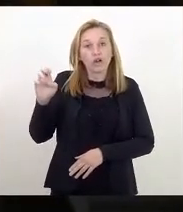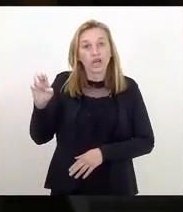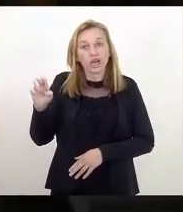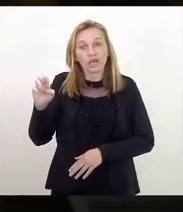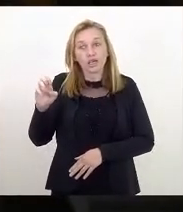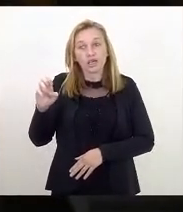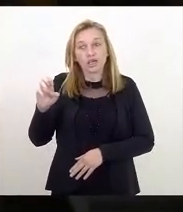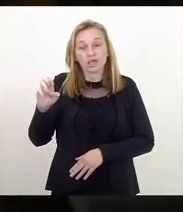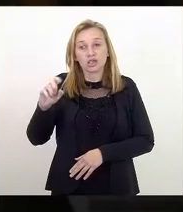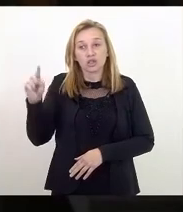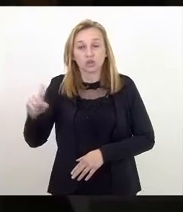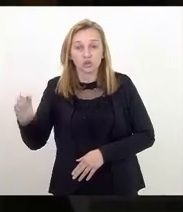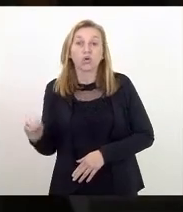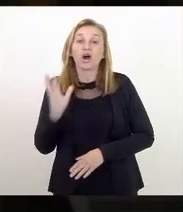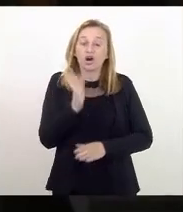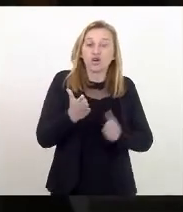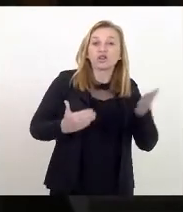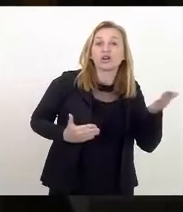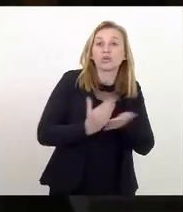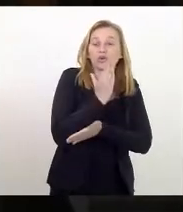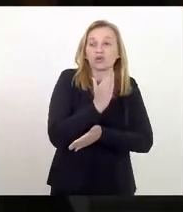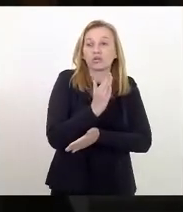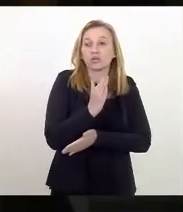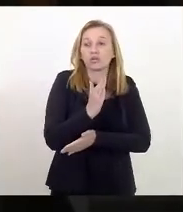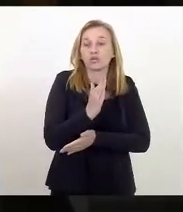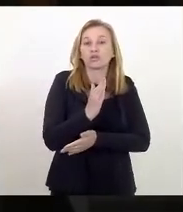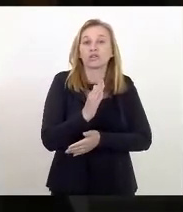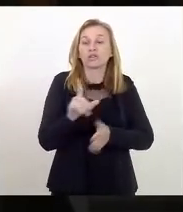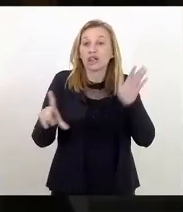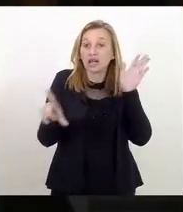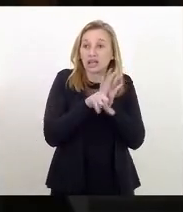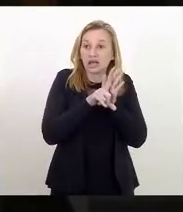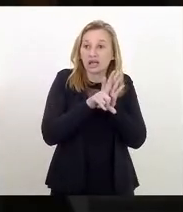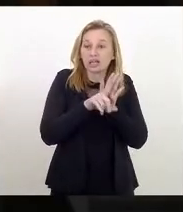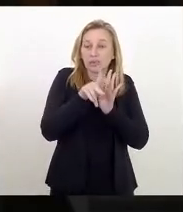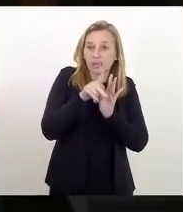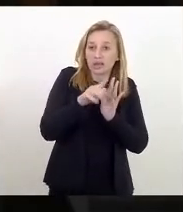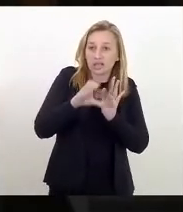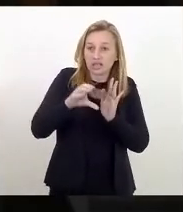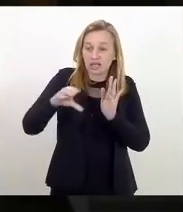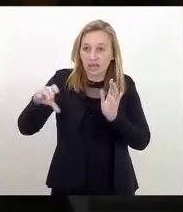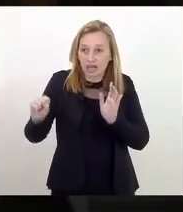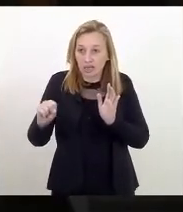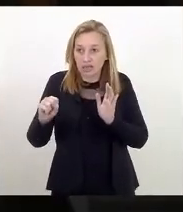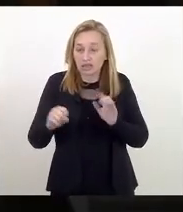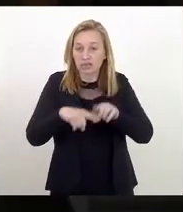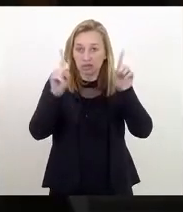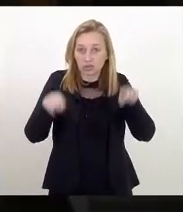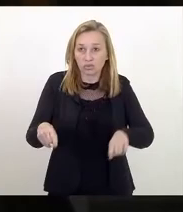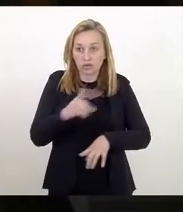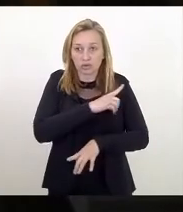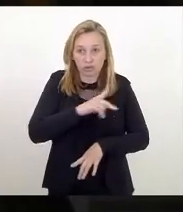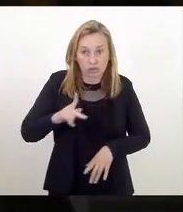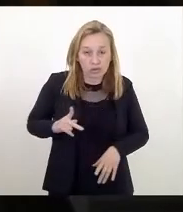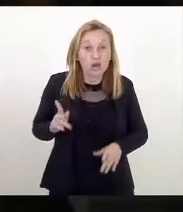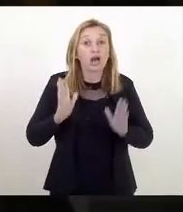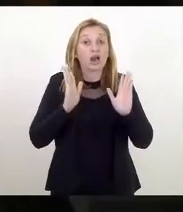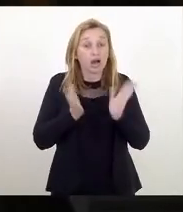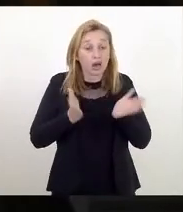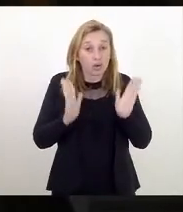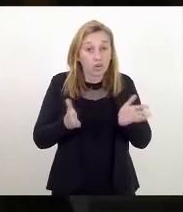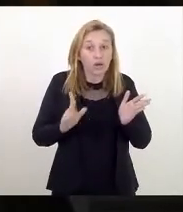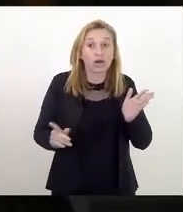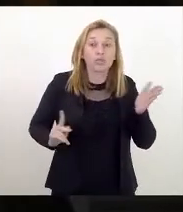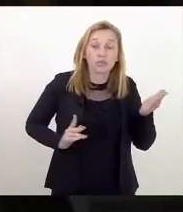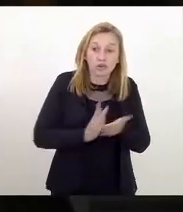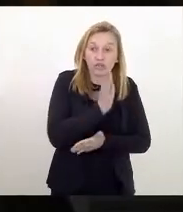que a gente já aprovou que vai ser lei o PCCS dos servidores da defensoria, agora nós temos que